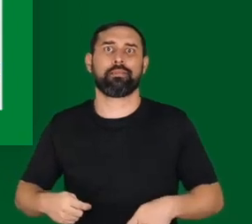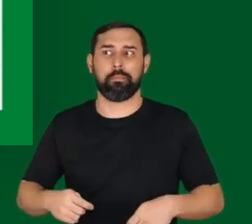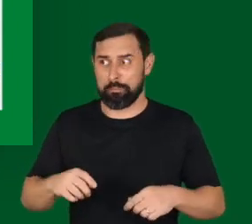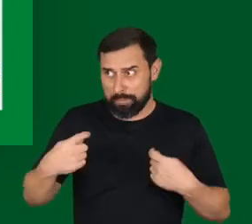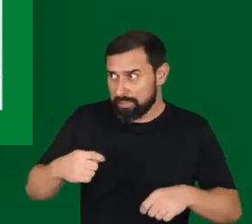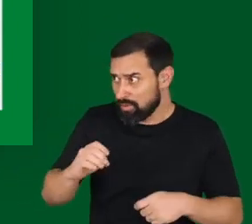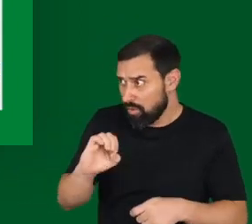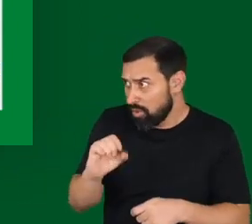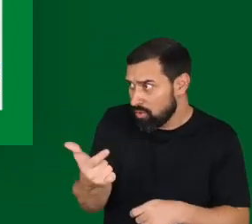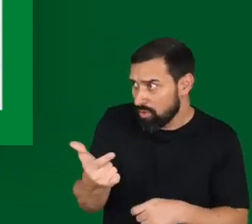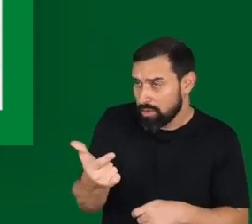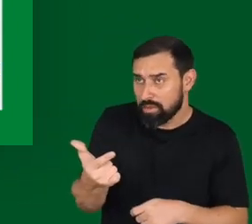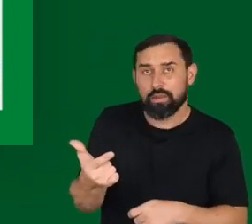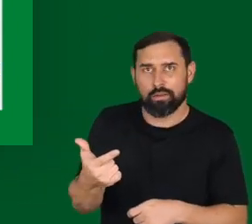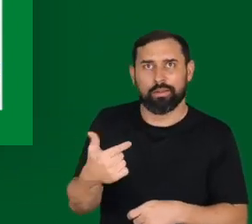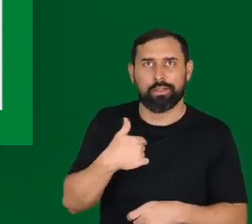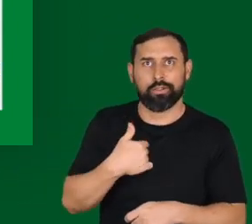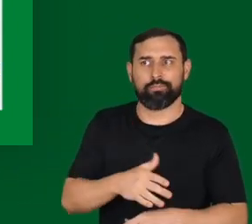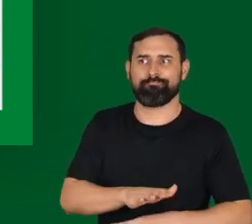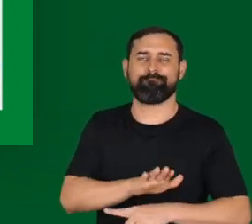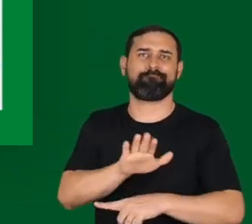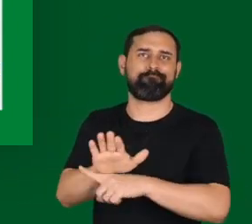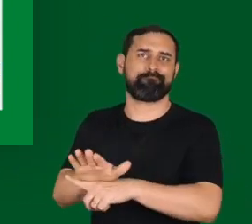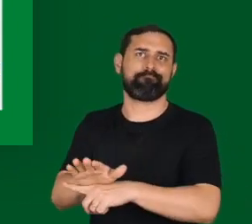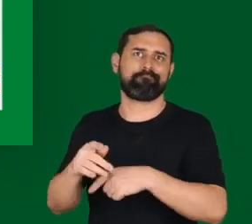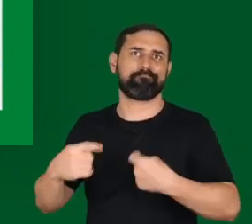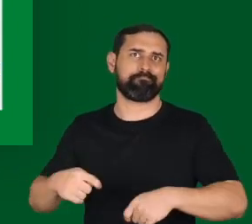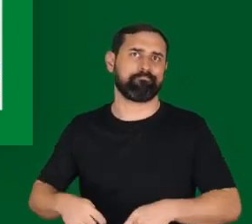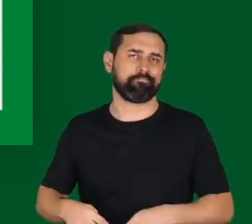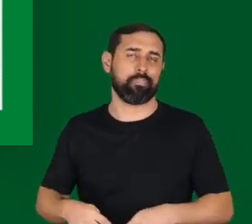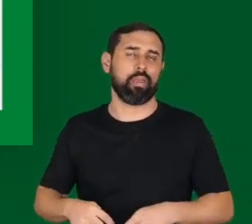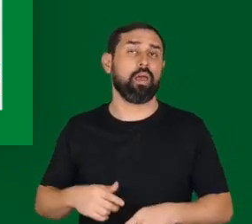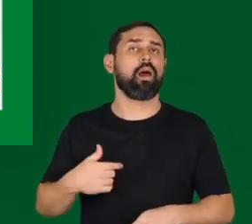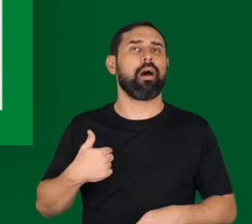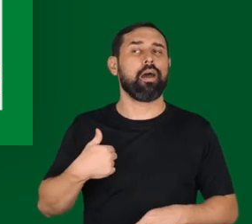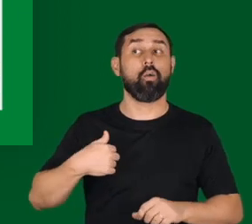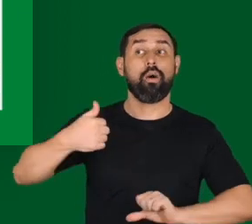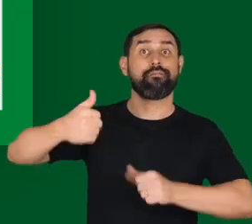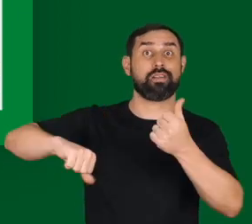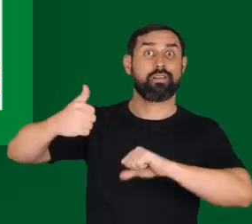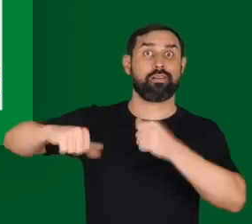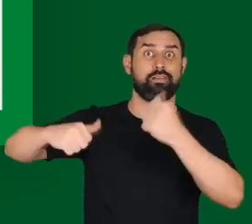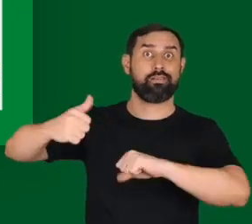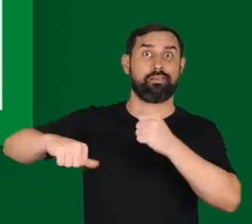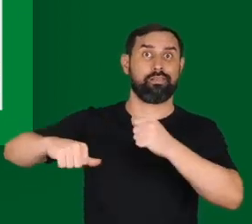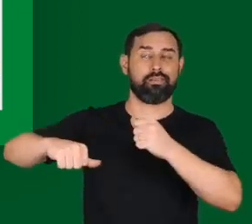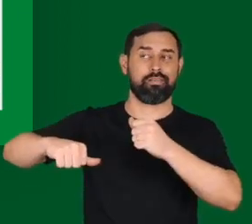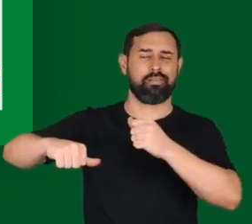tenho que reforçar essa necessidade de colocar, de